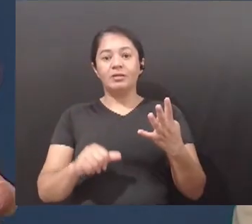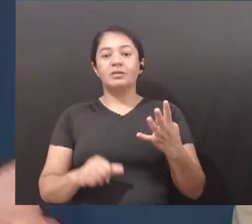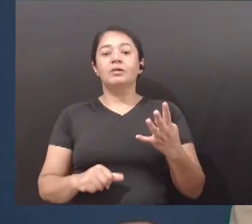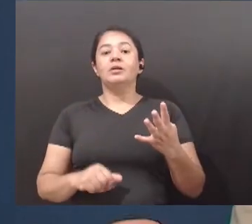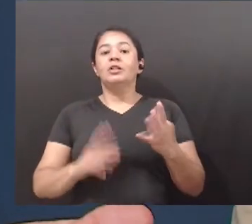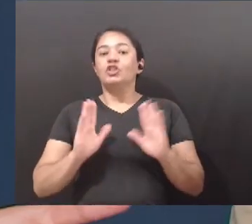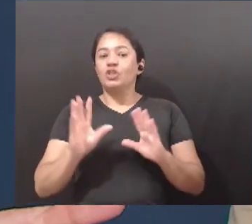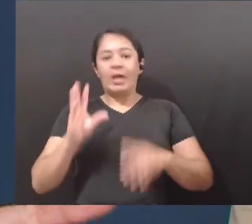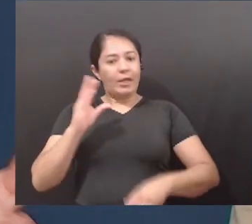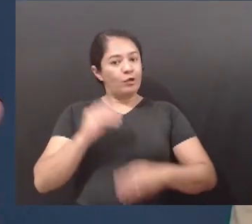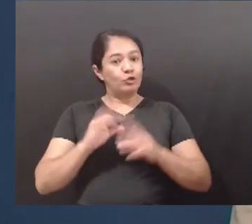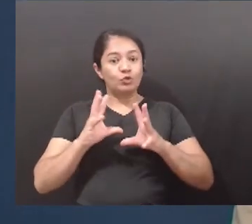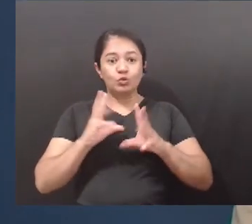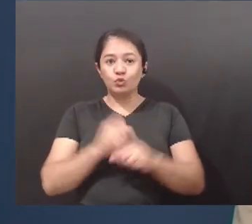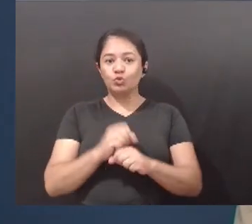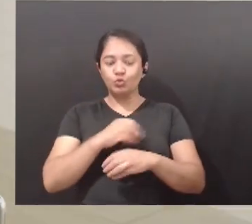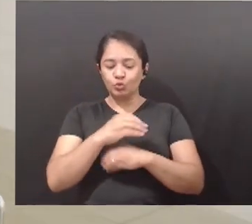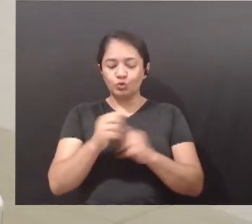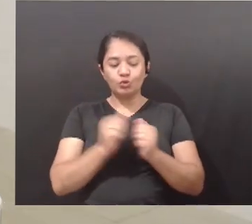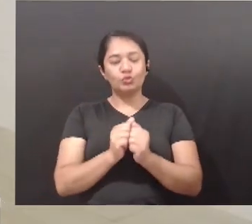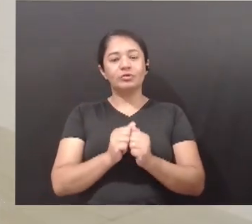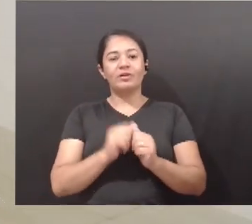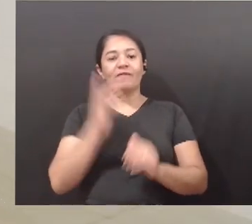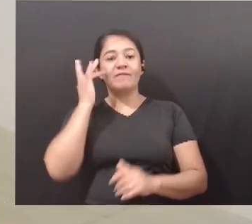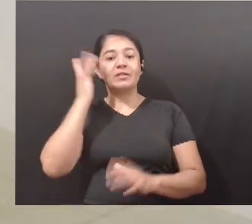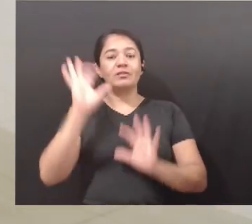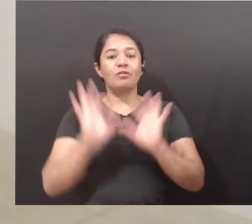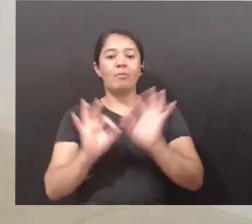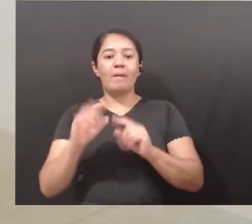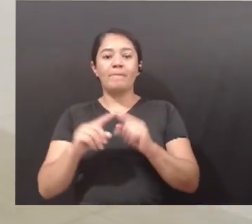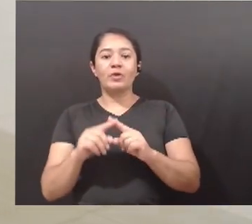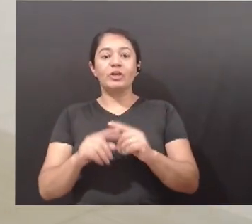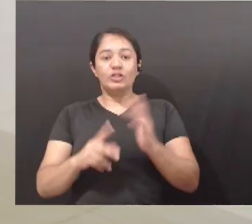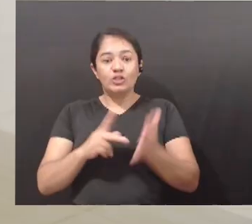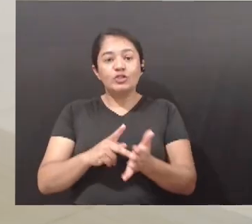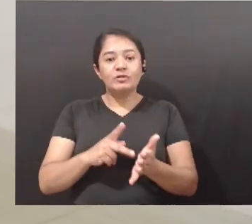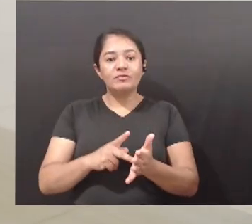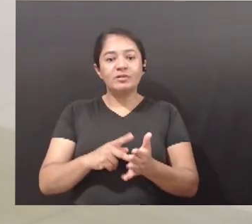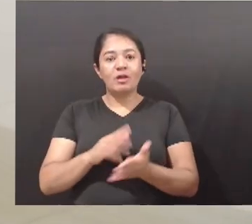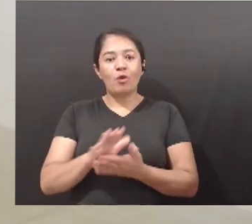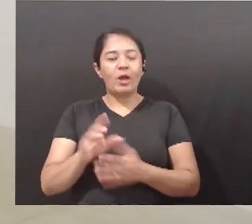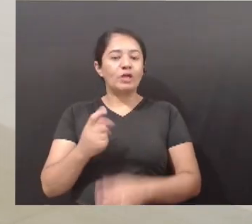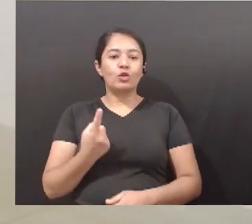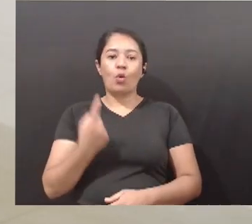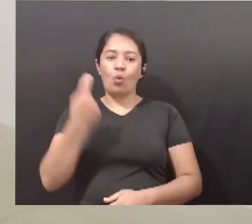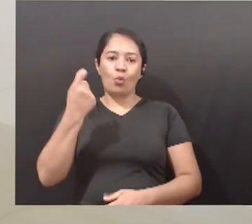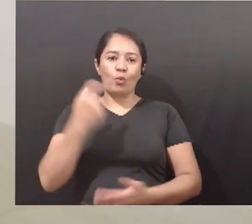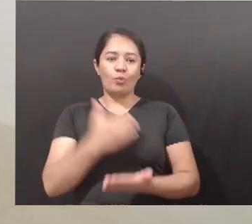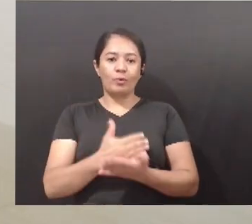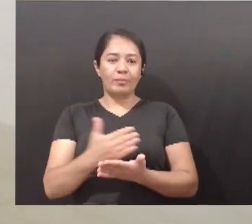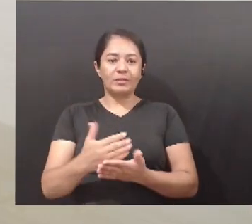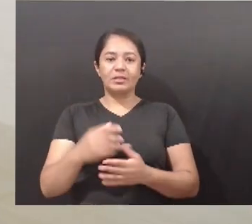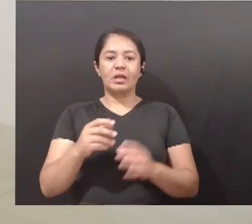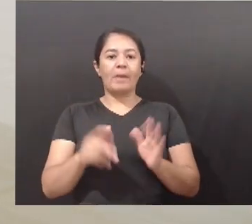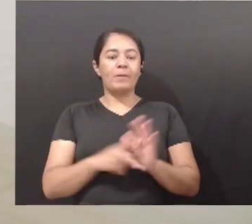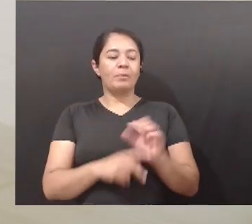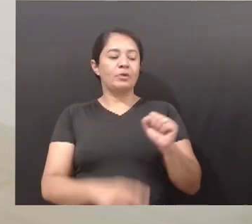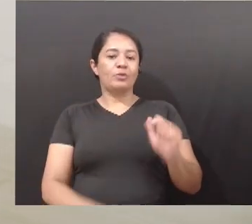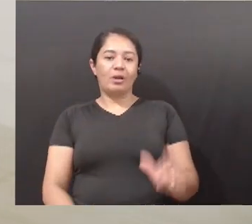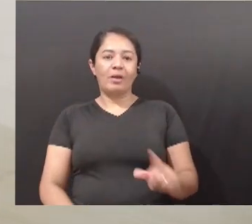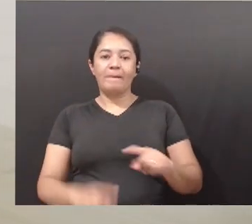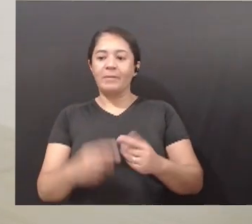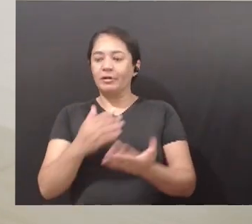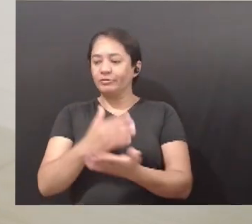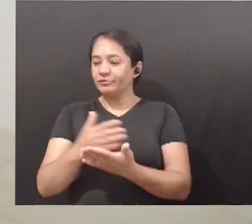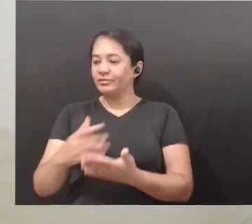tudo isso facilita o planejamento da pessoa, porque ela vai, de fato, vai ter um gasto só, que é a parcela do aluguel. Já no financiamento ela vai ter o bem, aí vai ter que